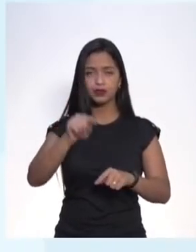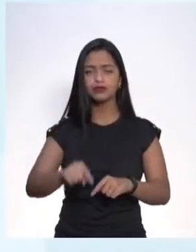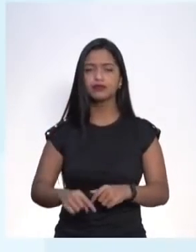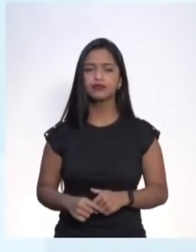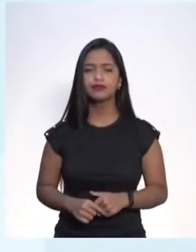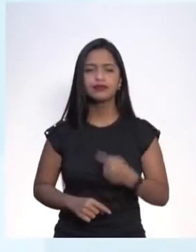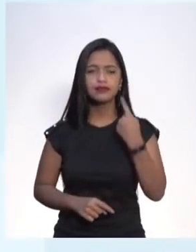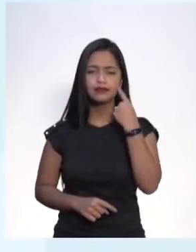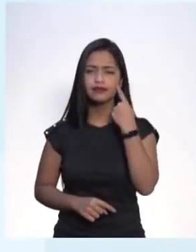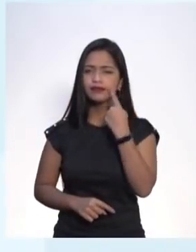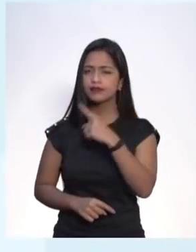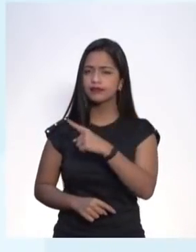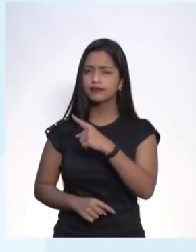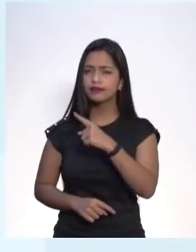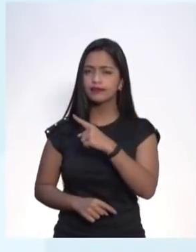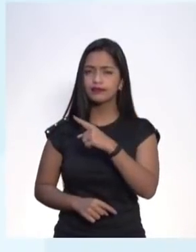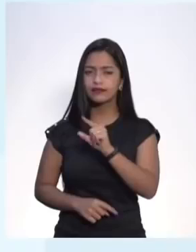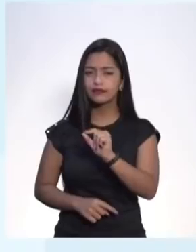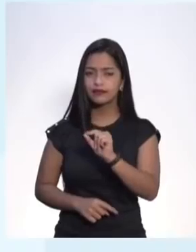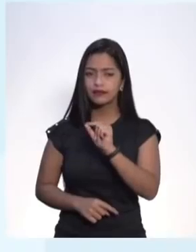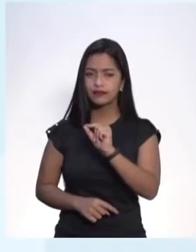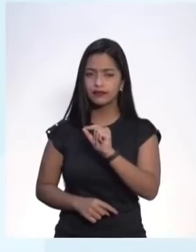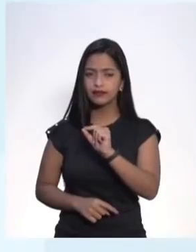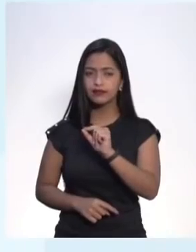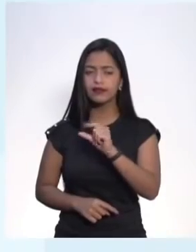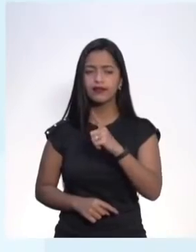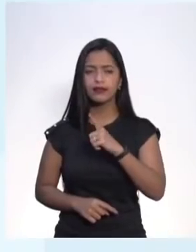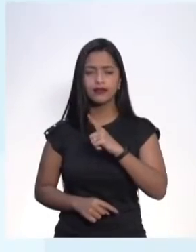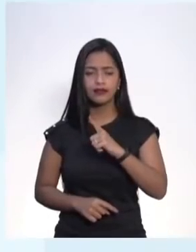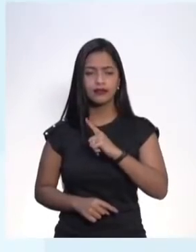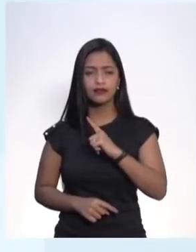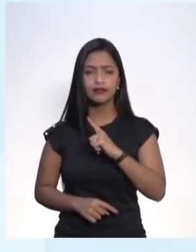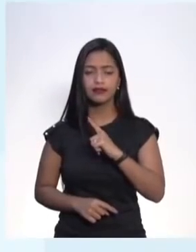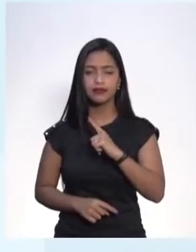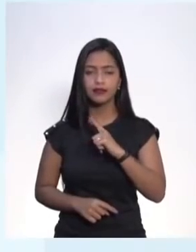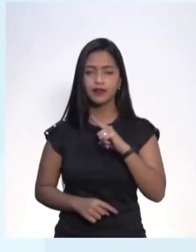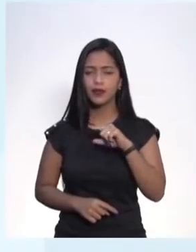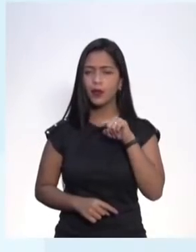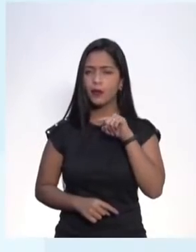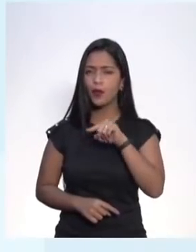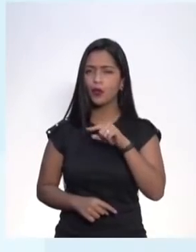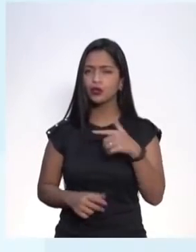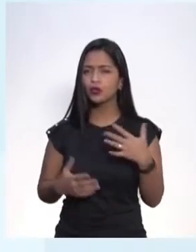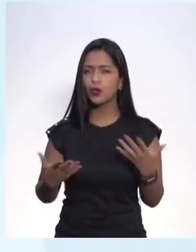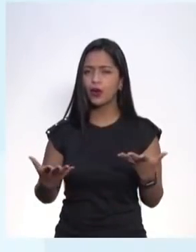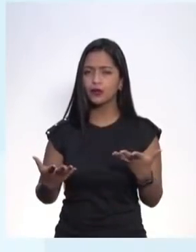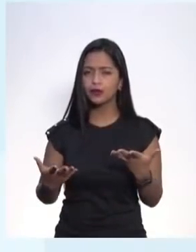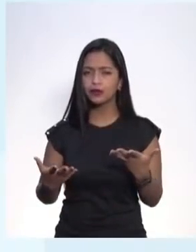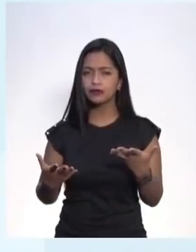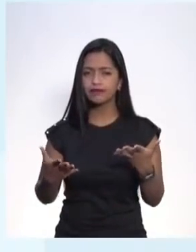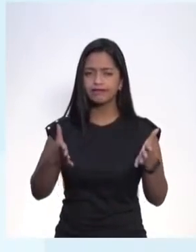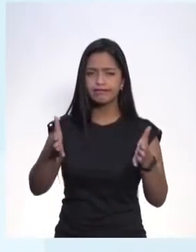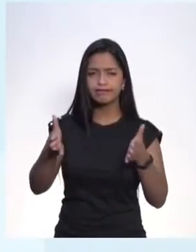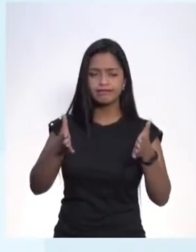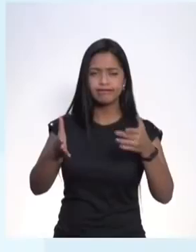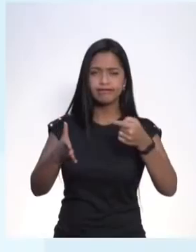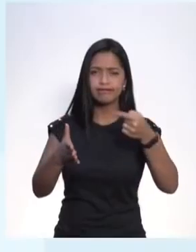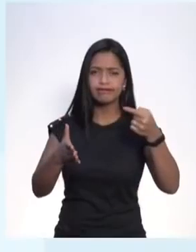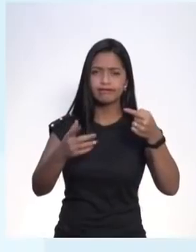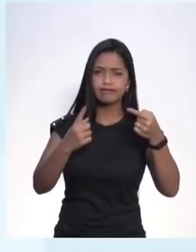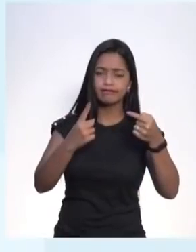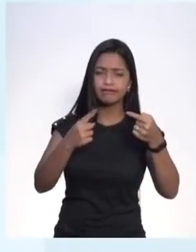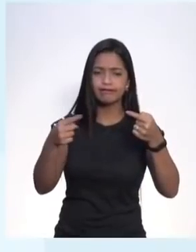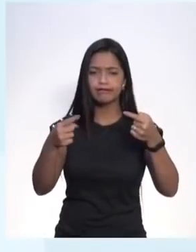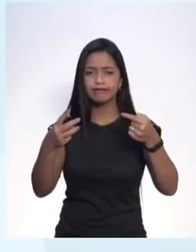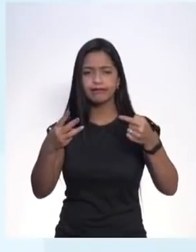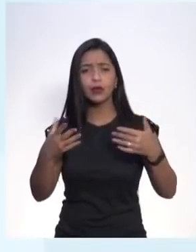Está vendo que o polígono está em cima de um ponto aqui? Sim. De um. Qual que seria? Está entre 1 negativo e 3 negativo. Você